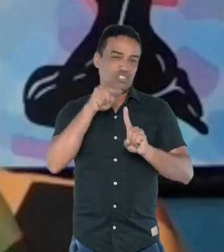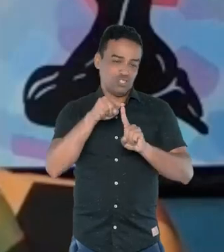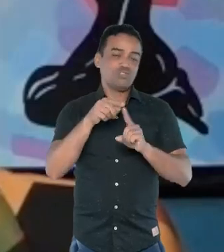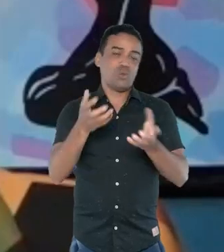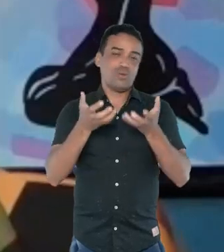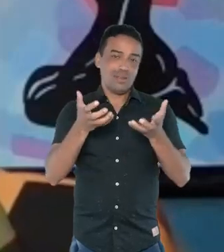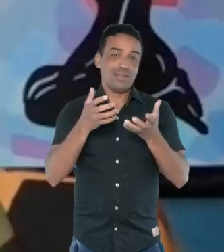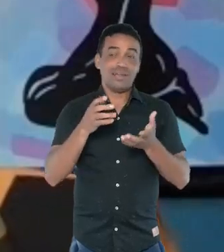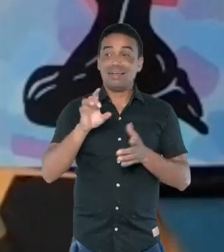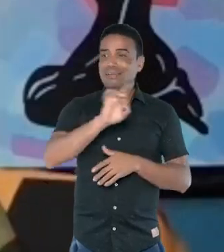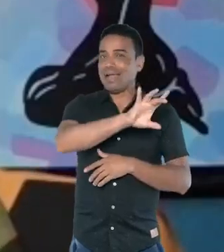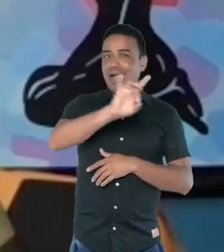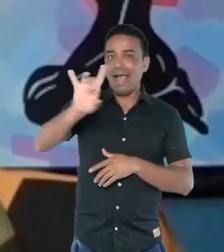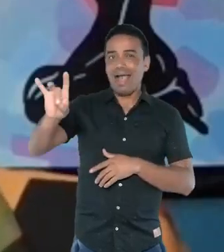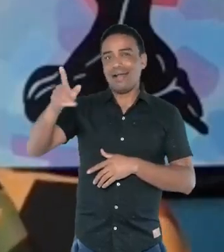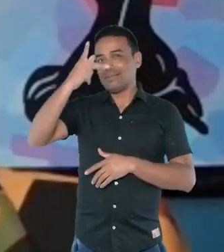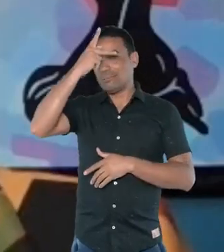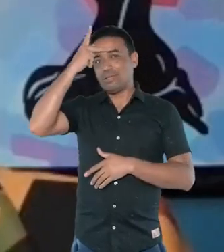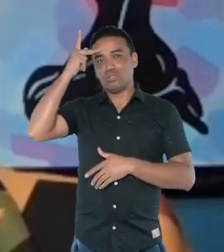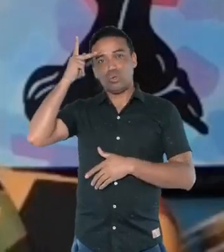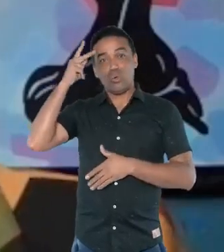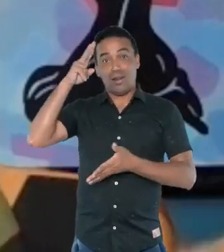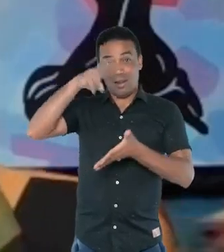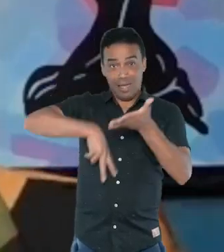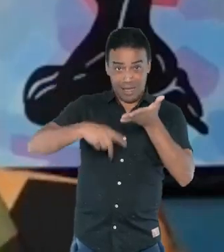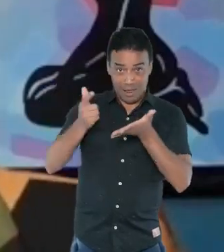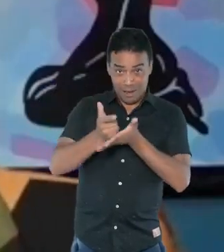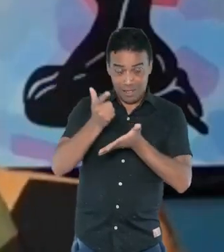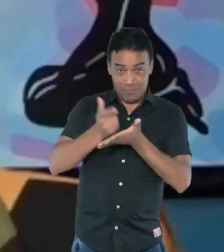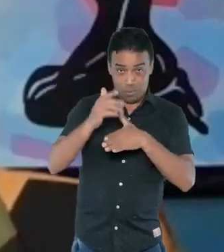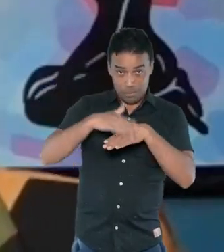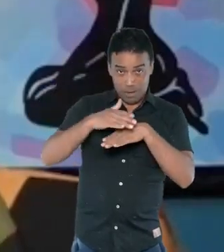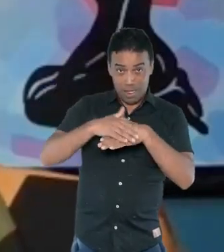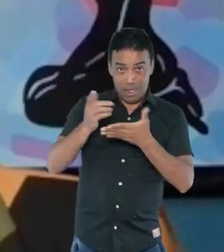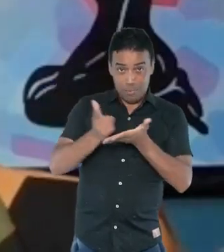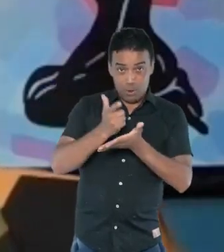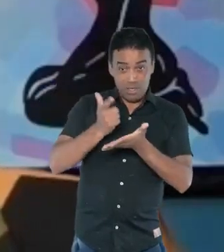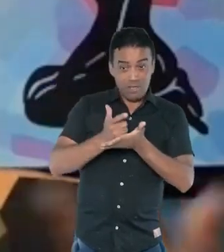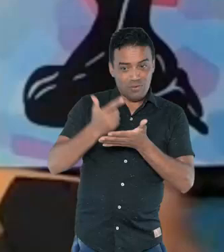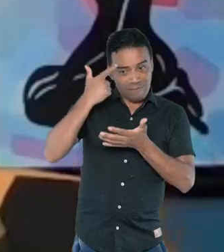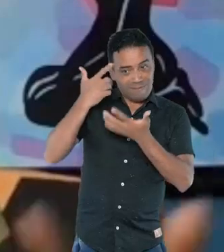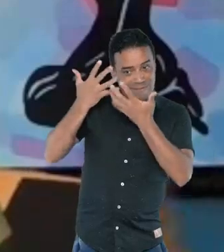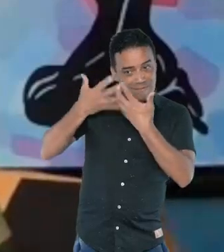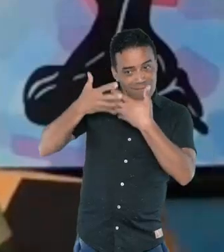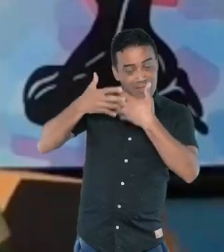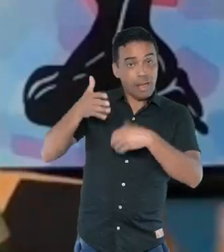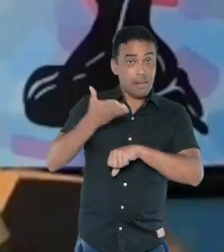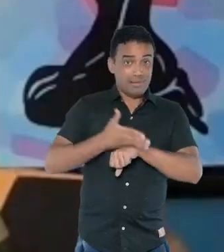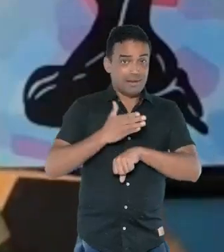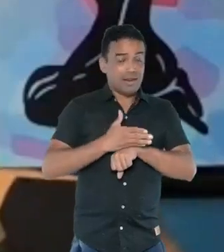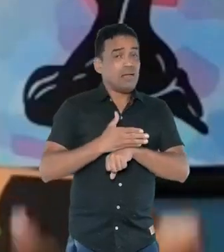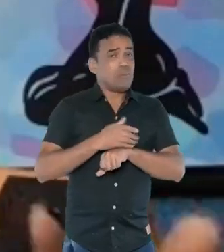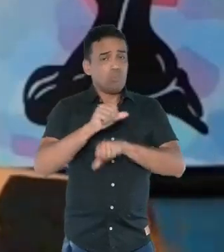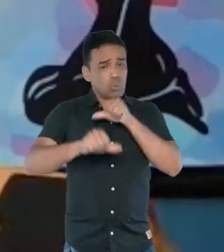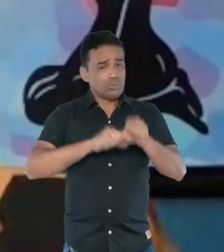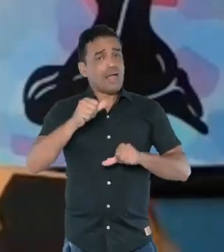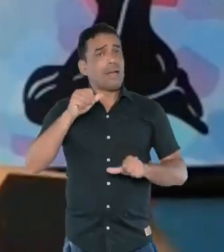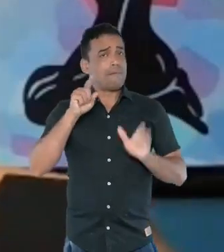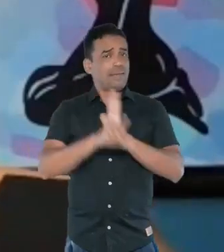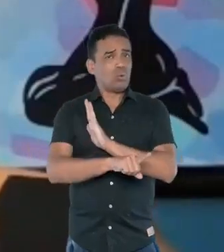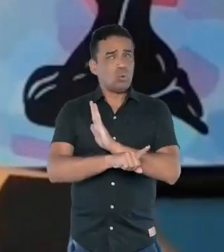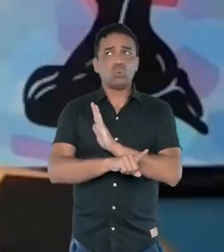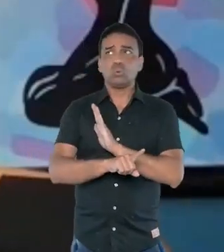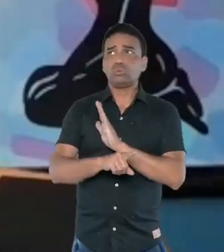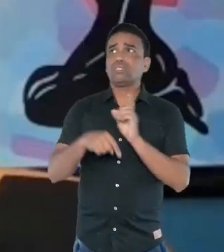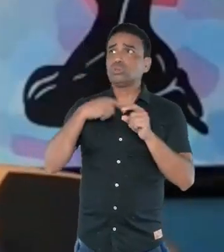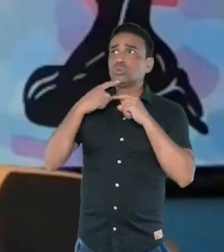também cada pessoa leitora pudesse fazer o seu próprio exercício, às vezes mudar até as perguntas, construir ali